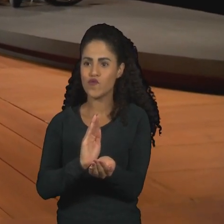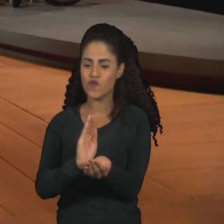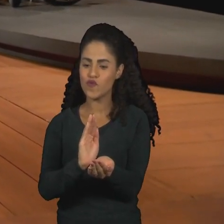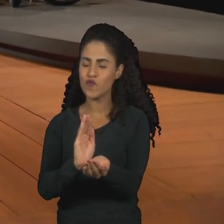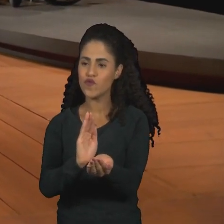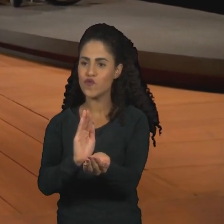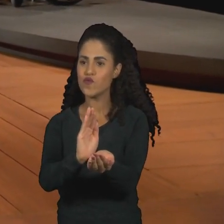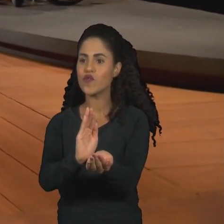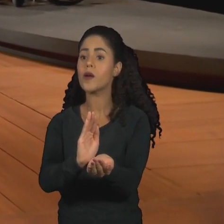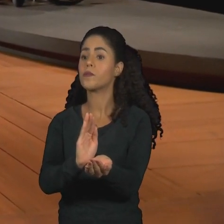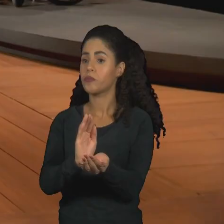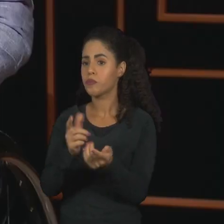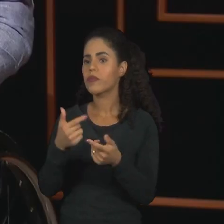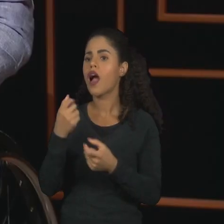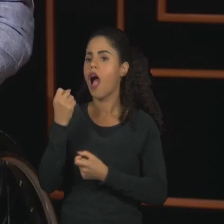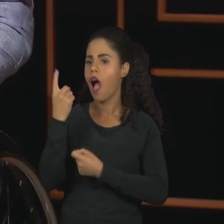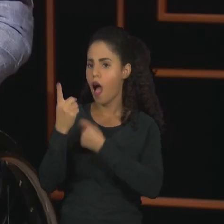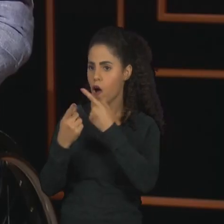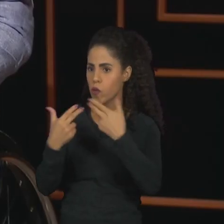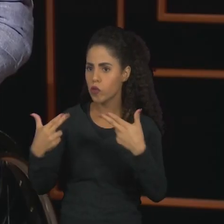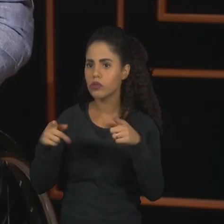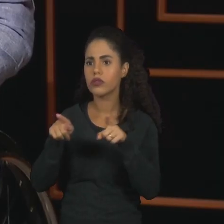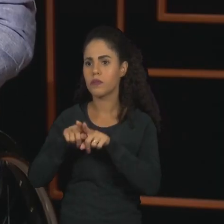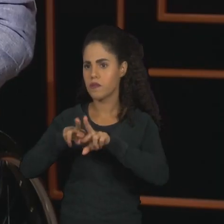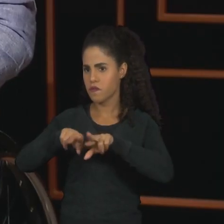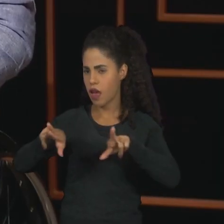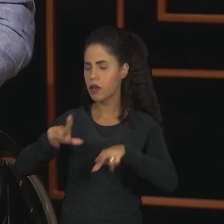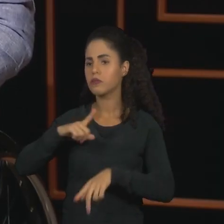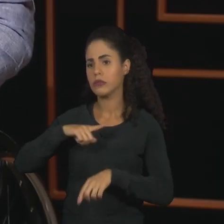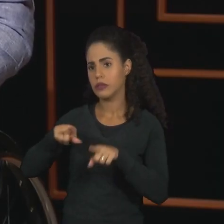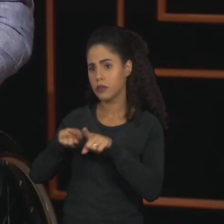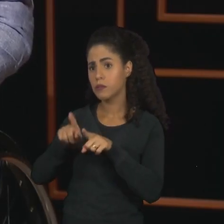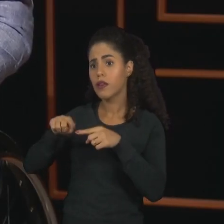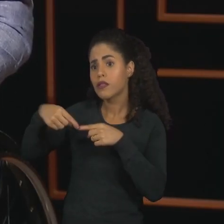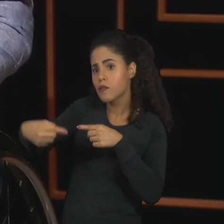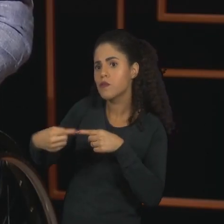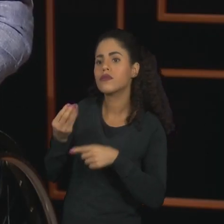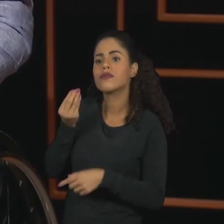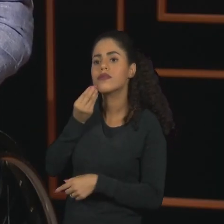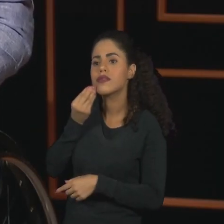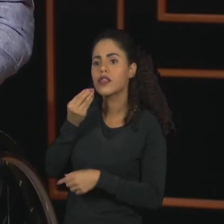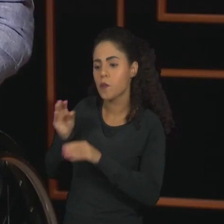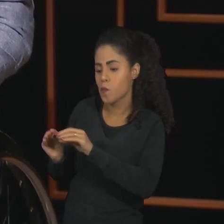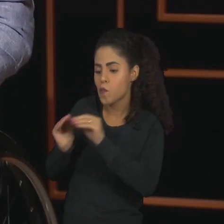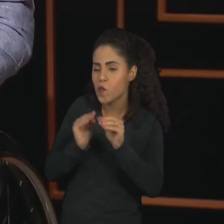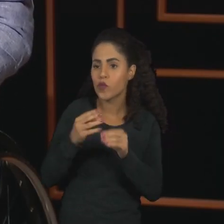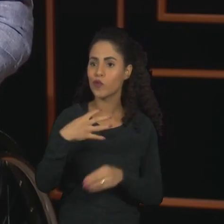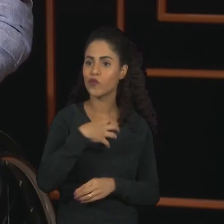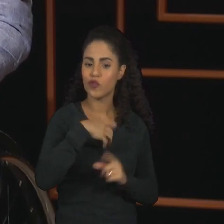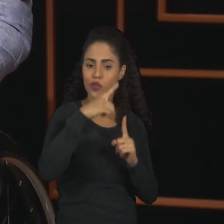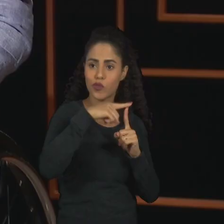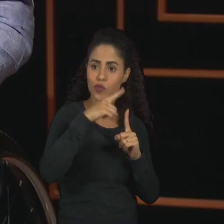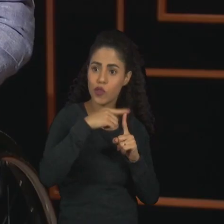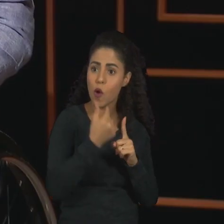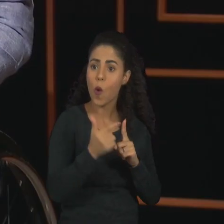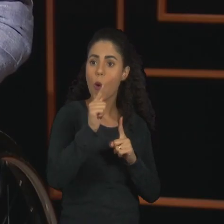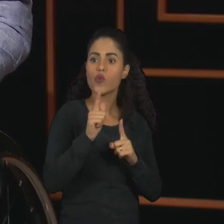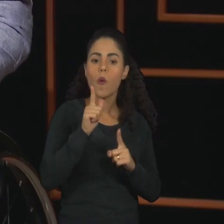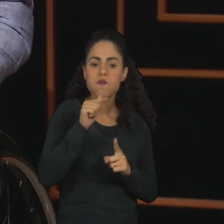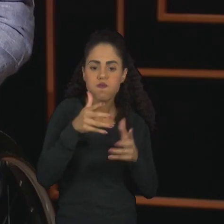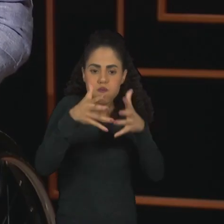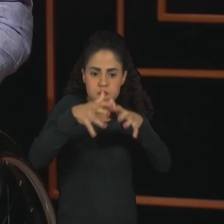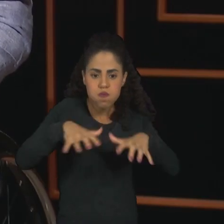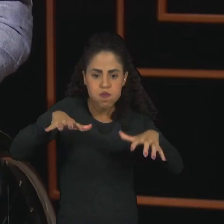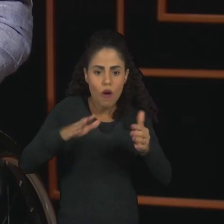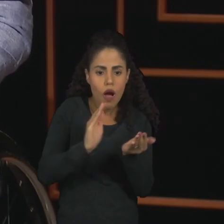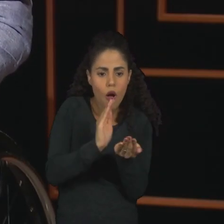Velejei em algumas classes, velejei em snipe. Depois do snipe, eu fui para um oceânico,